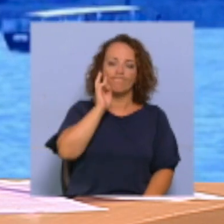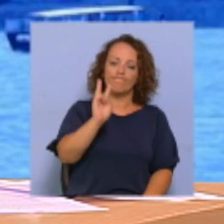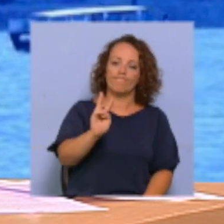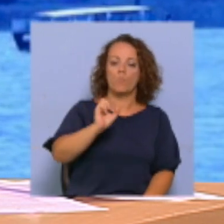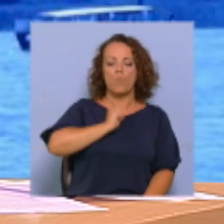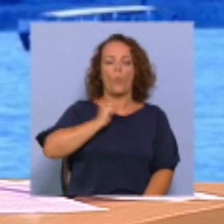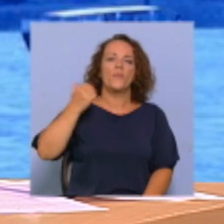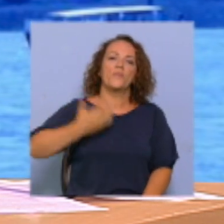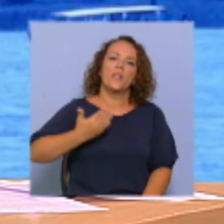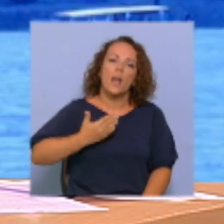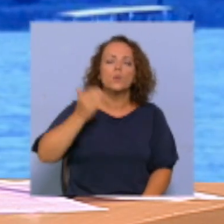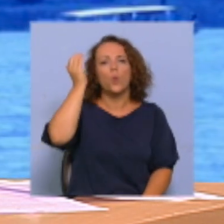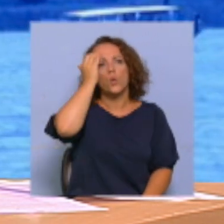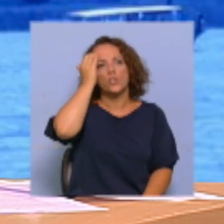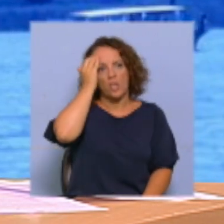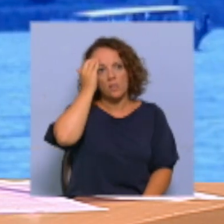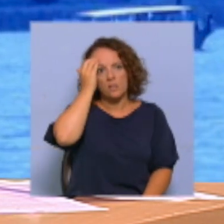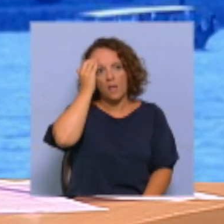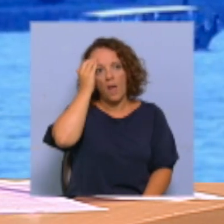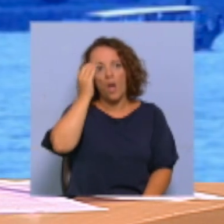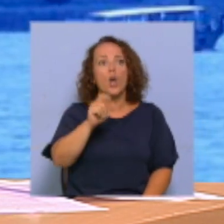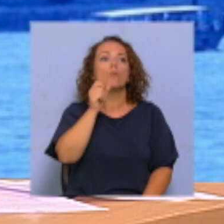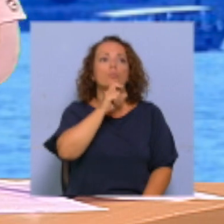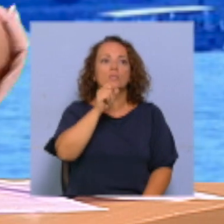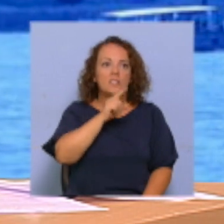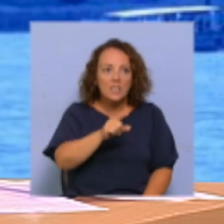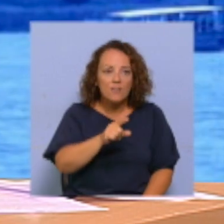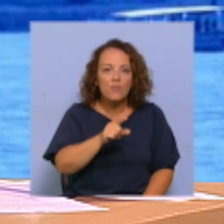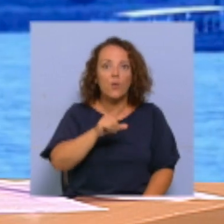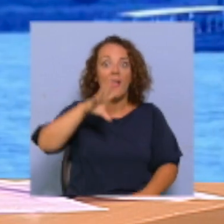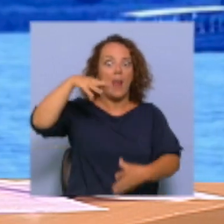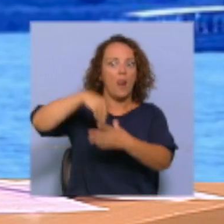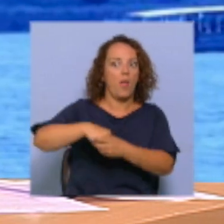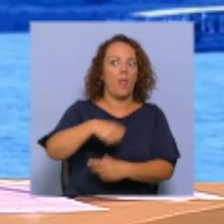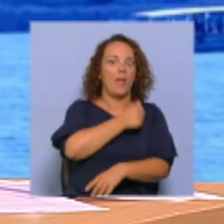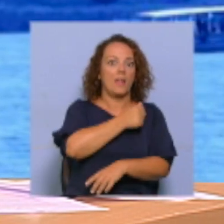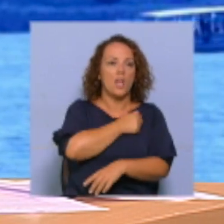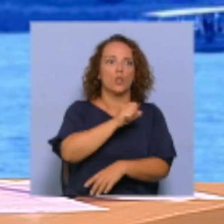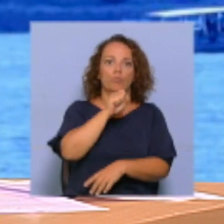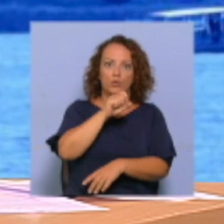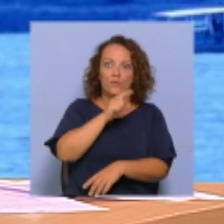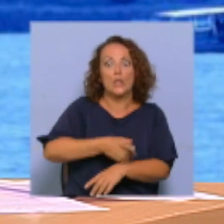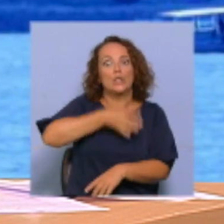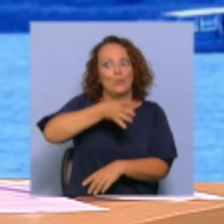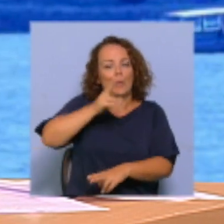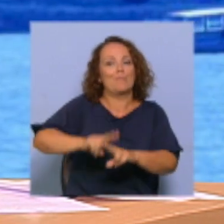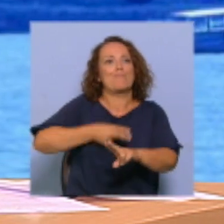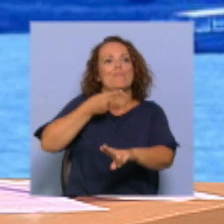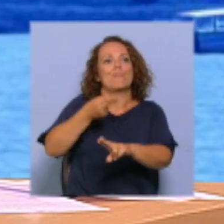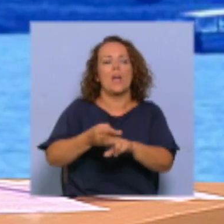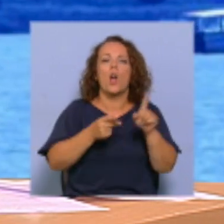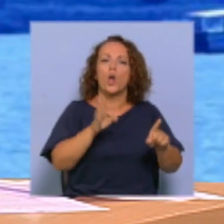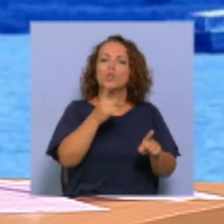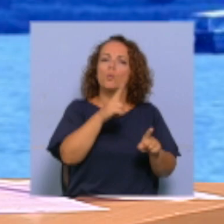o seu direito de consciência. Eu se calhar reforçava lá em casa os antídotos contra aquilo que João Carlos Espada,